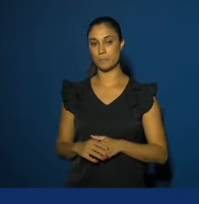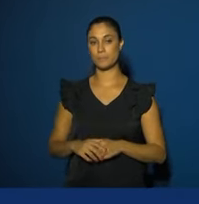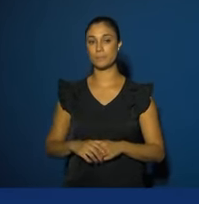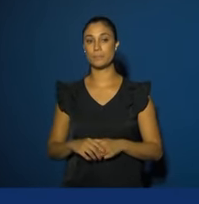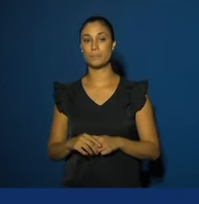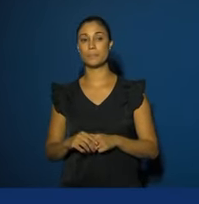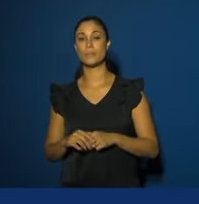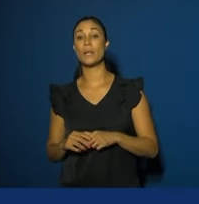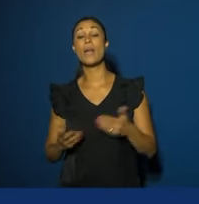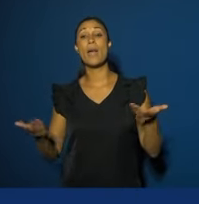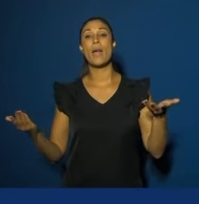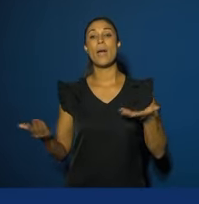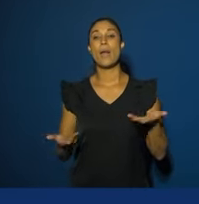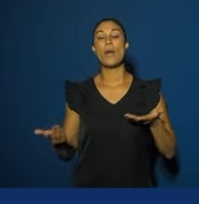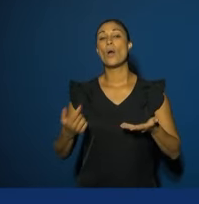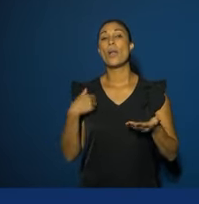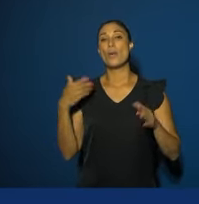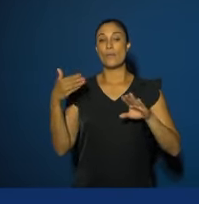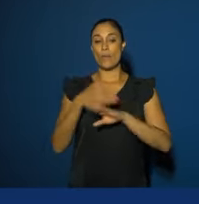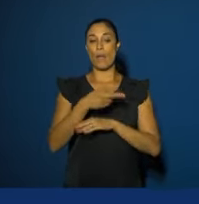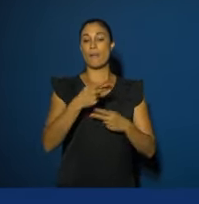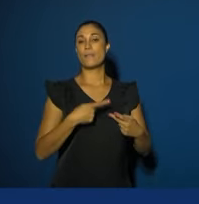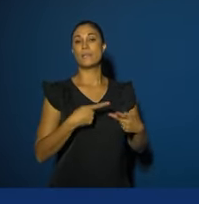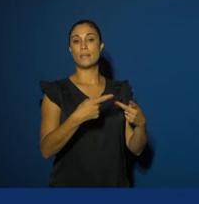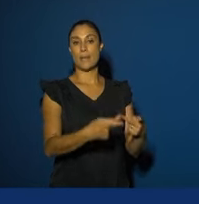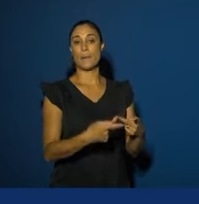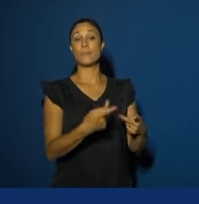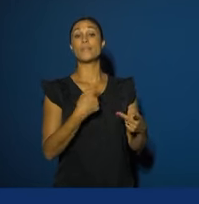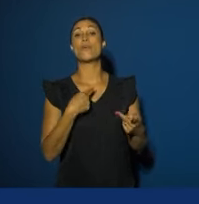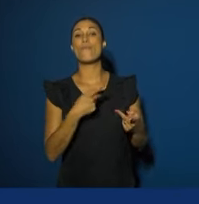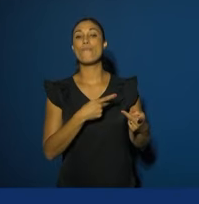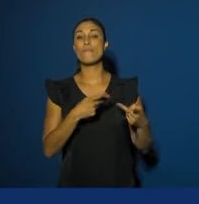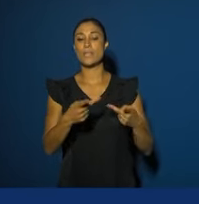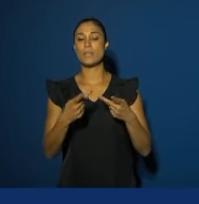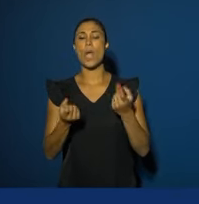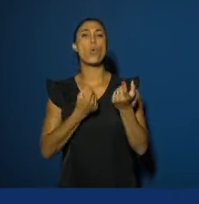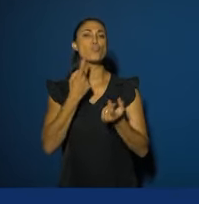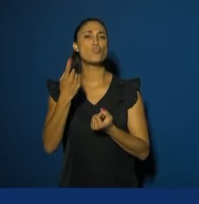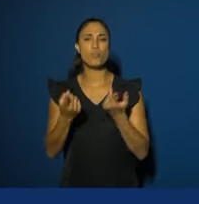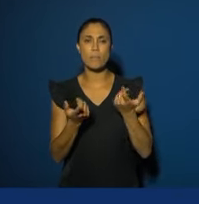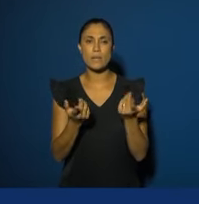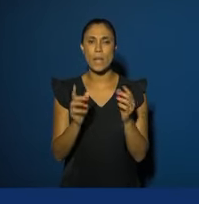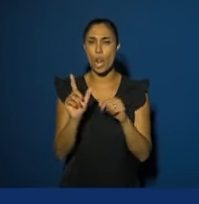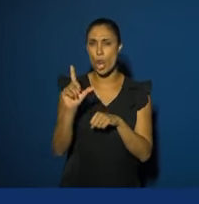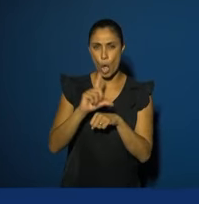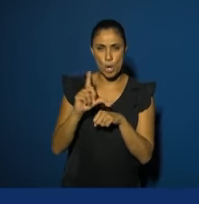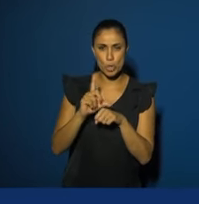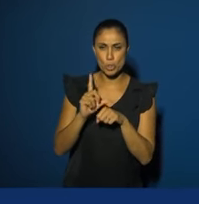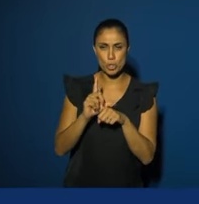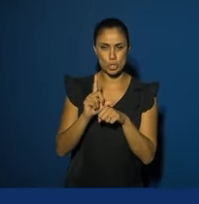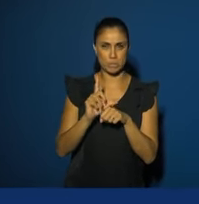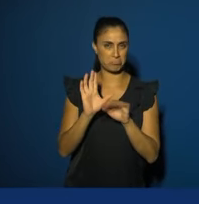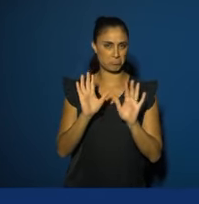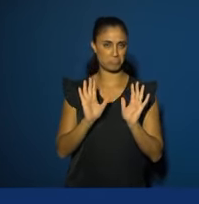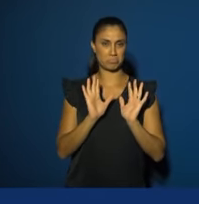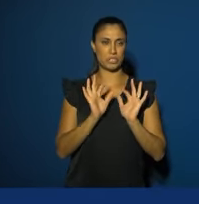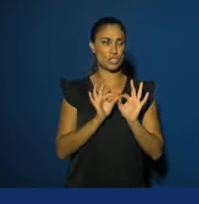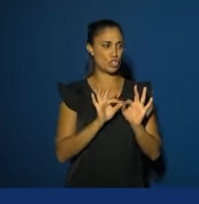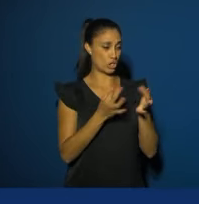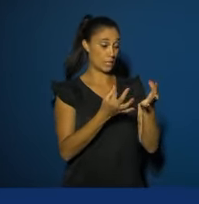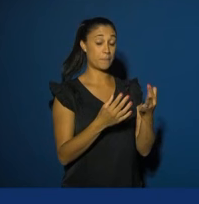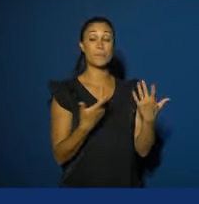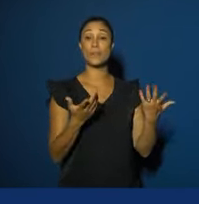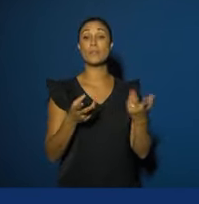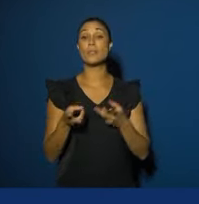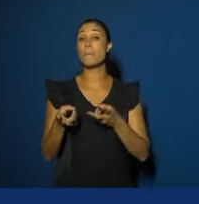ponto eu tive agora na nrf e visitei algumas lojas de luxo e com visita oficial e o